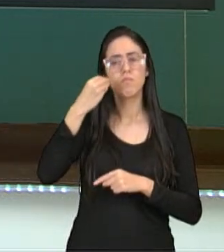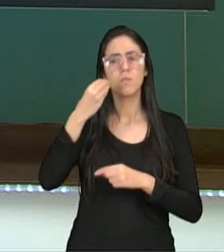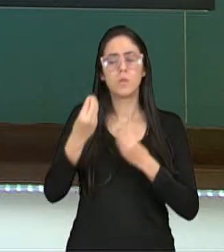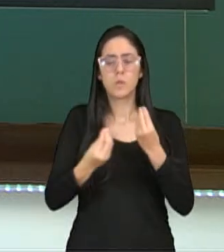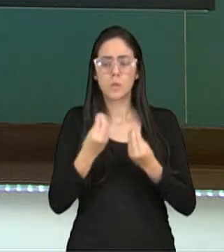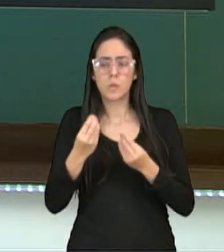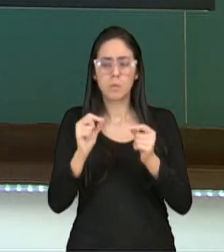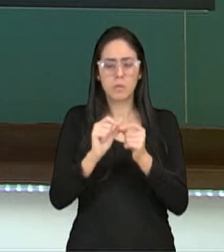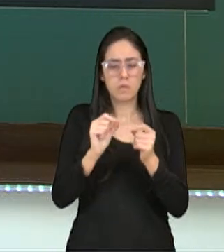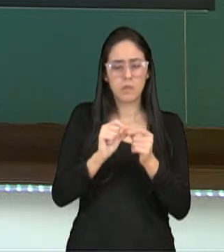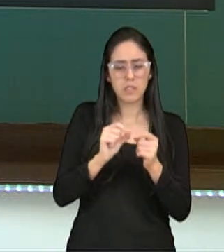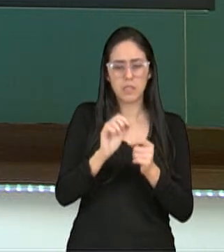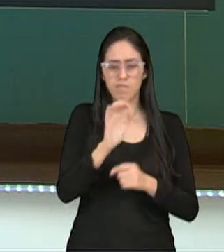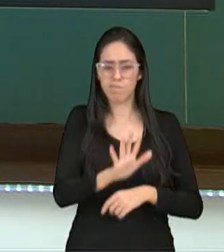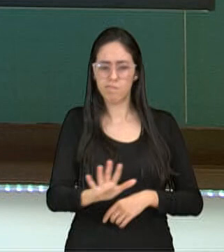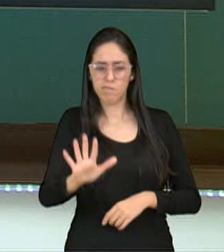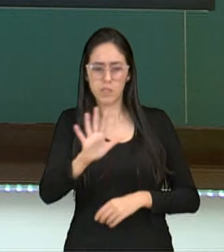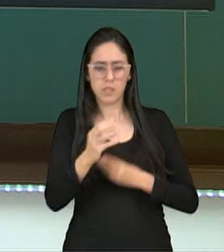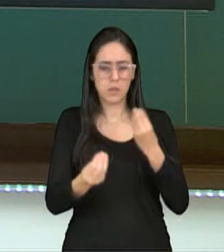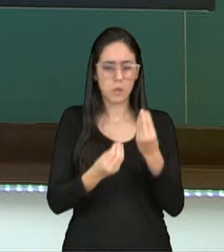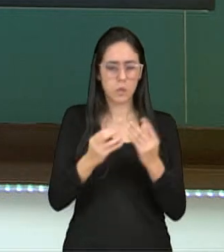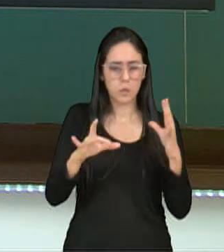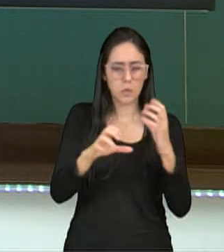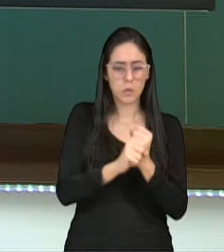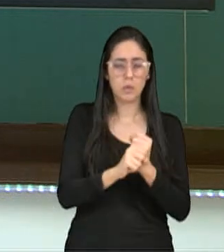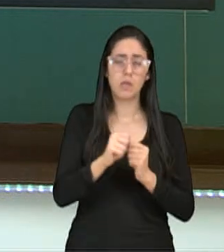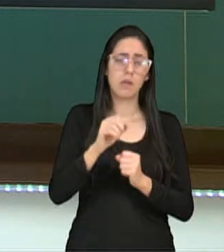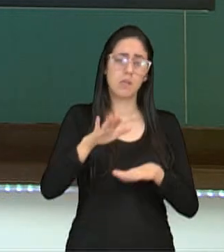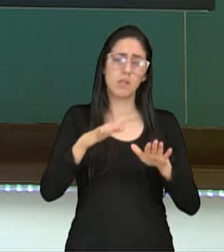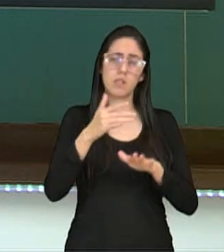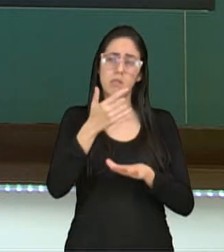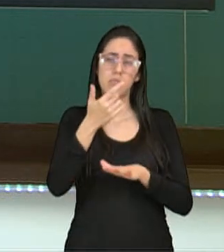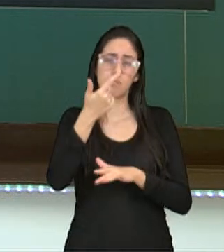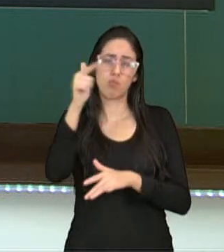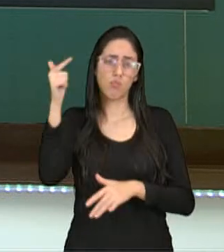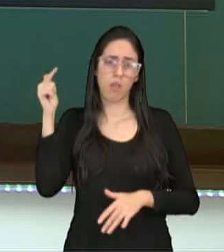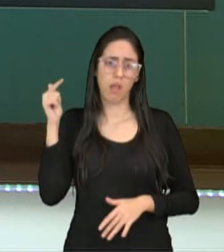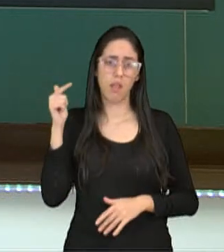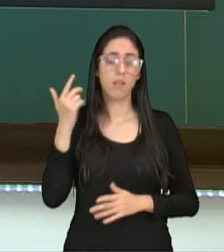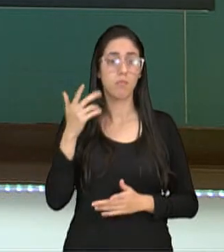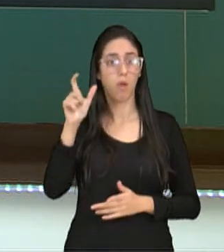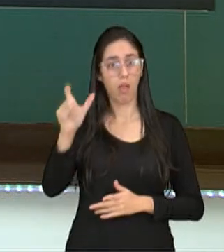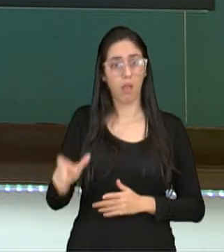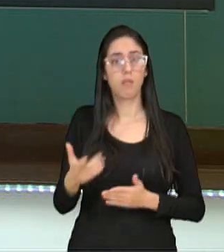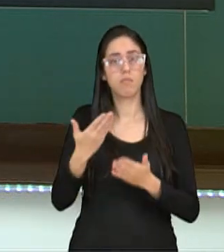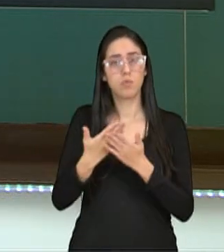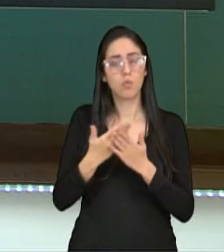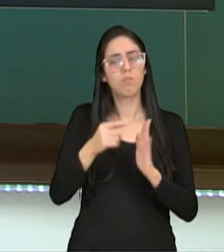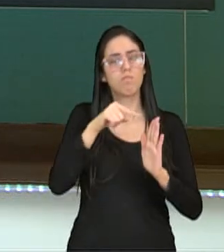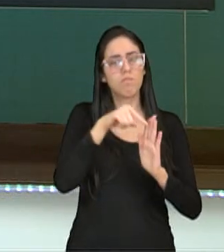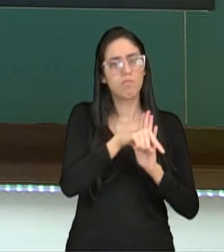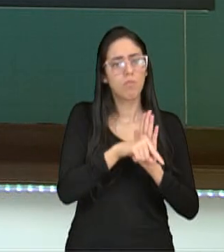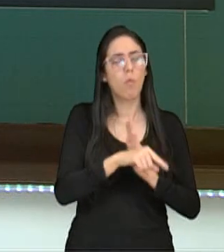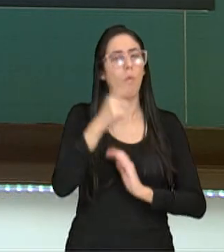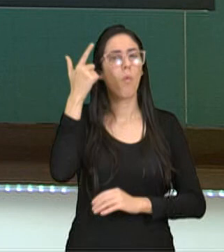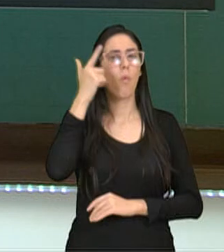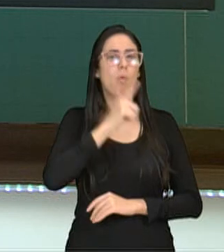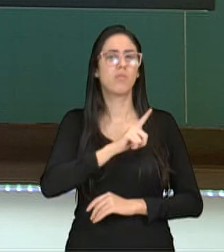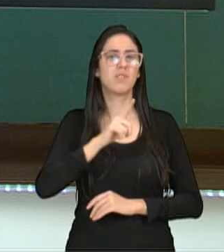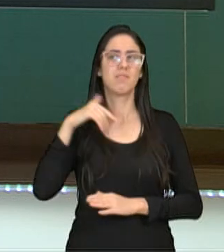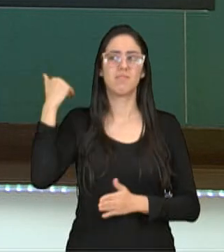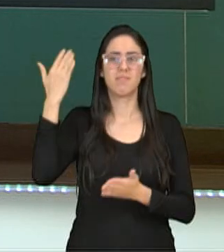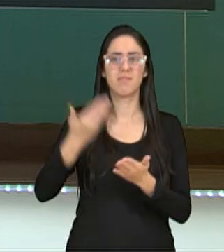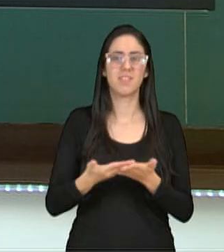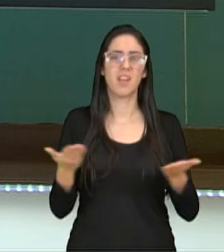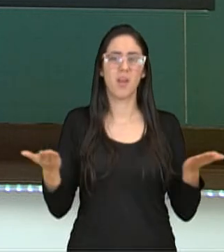calcular figuras, sólidos que não são tão comuns. E ele, a partir desses estudos, é que a gente conseguiu